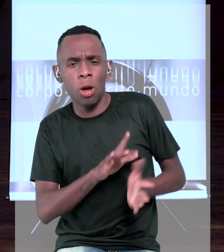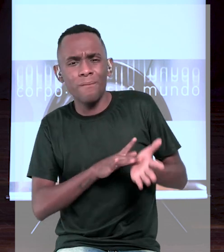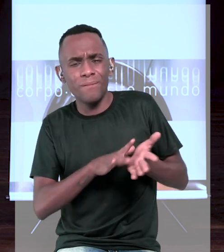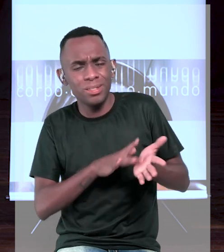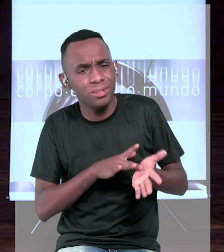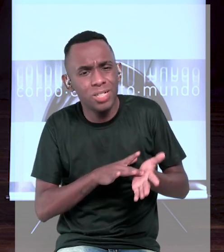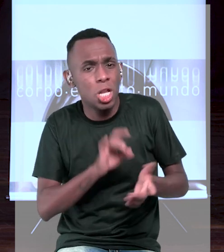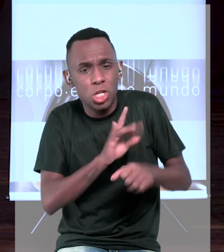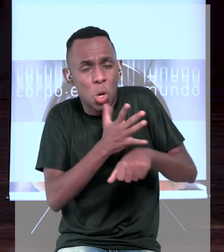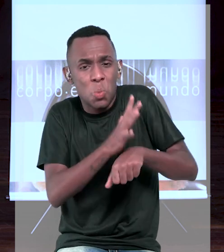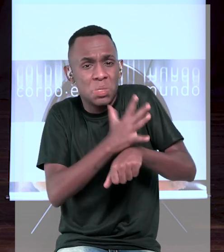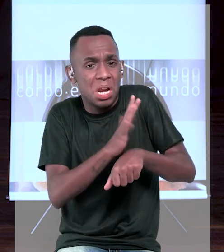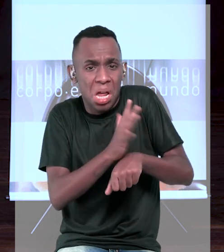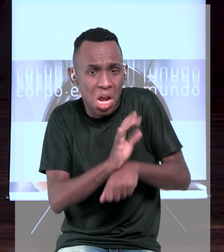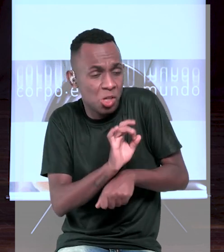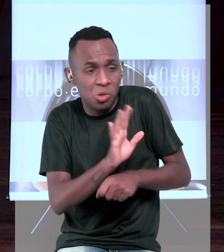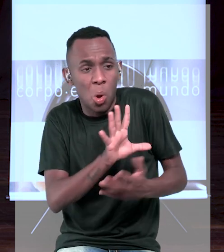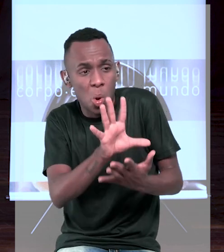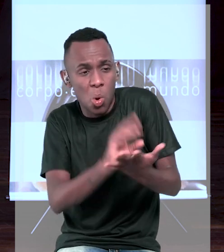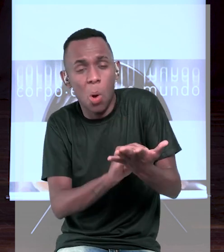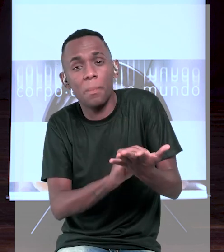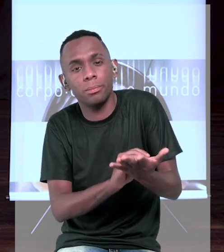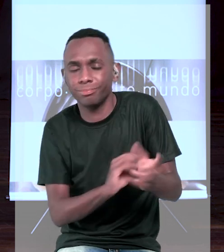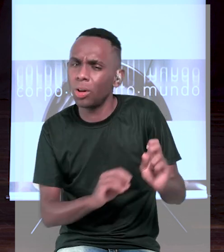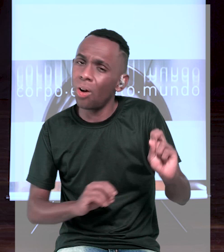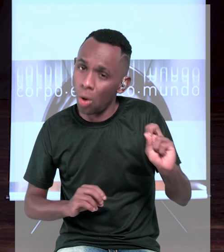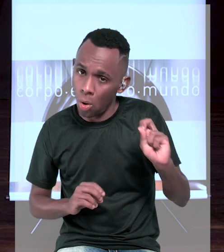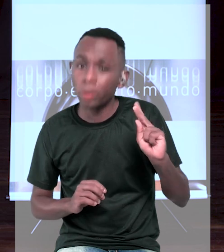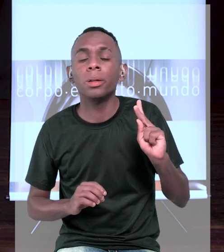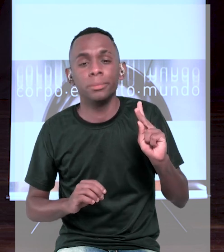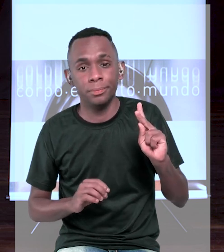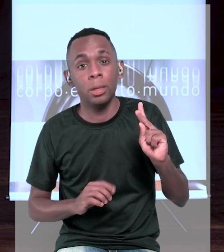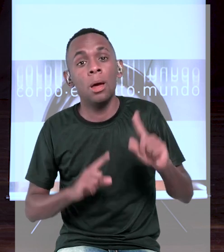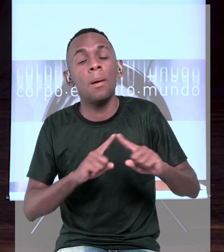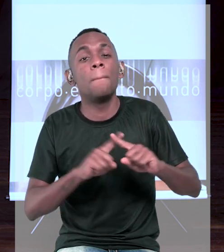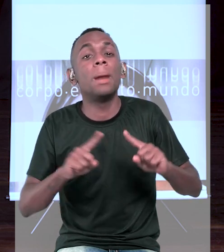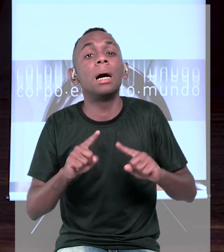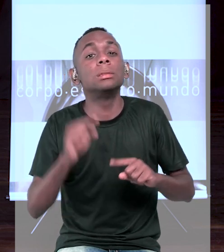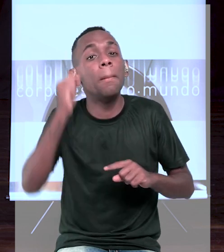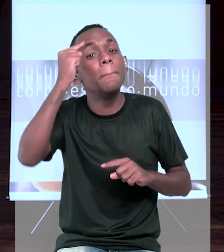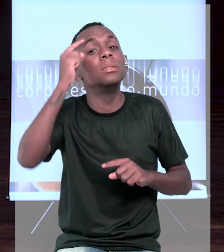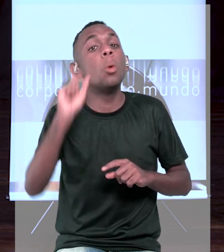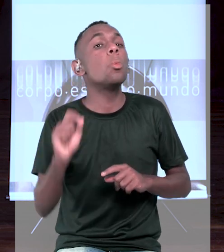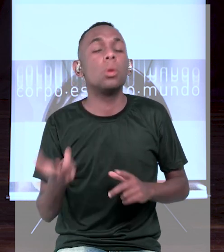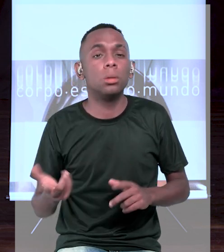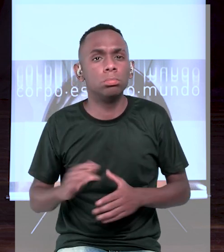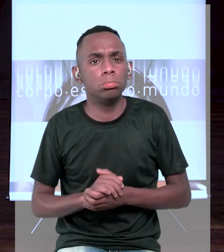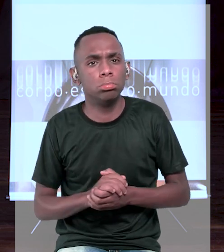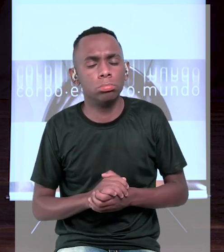simulação. É uma imitação. Tudo bem, mas o que pensar?